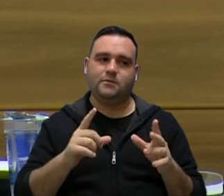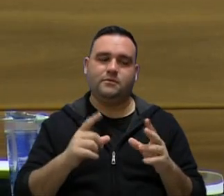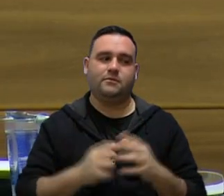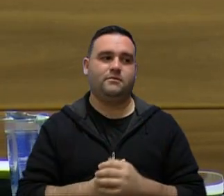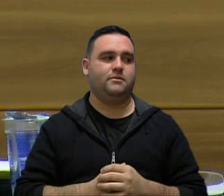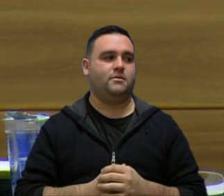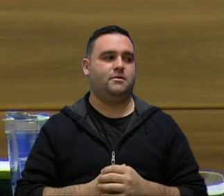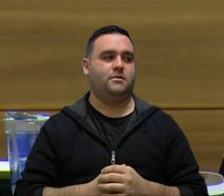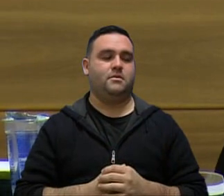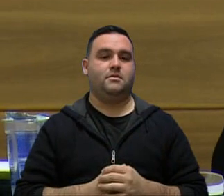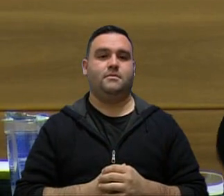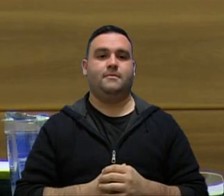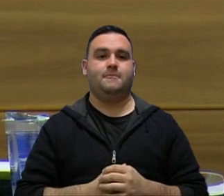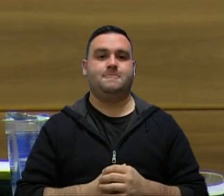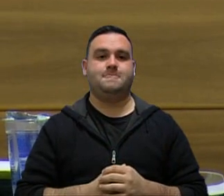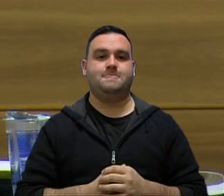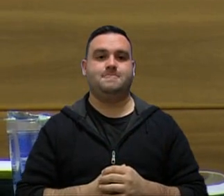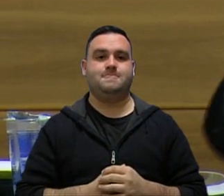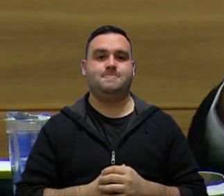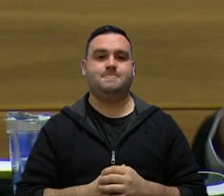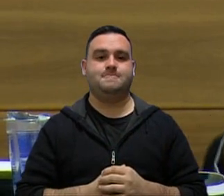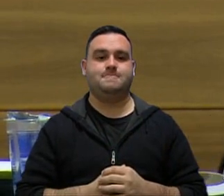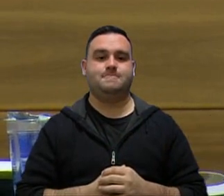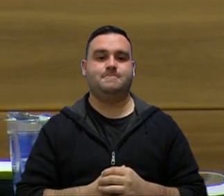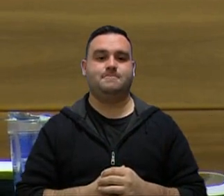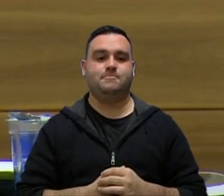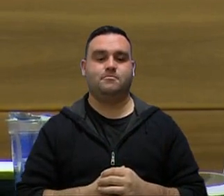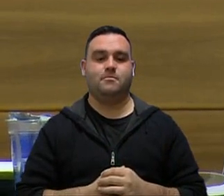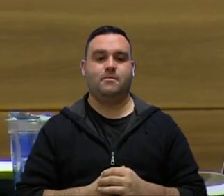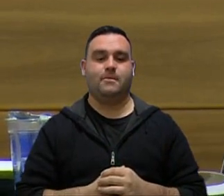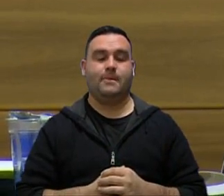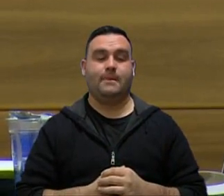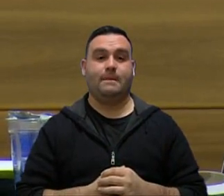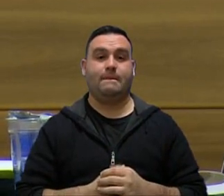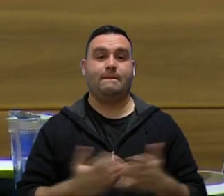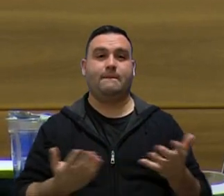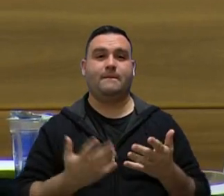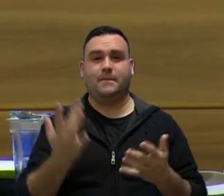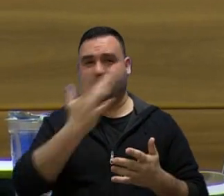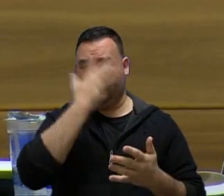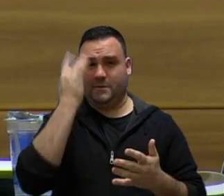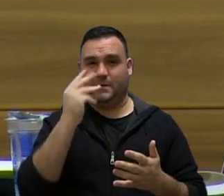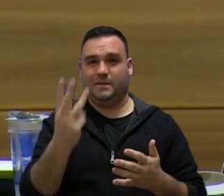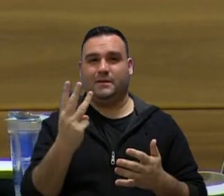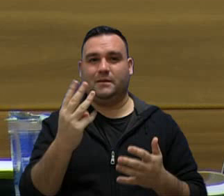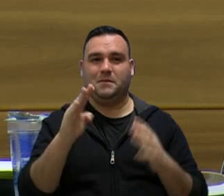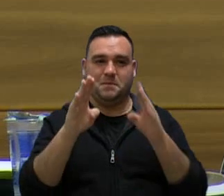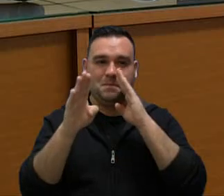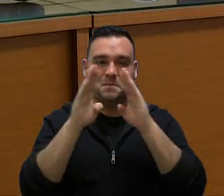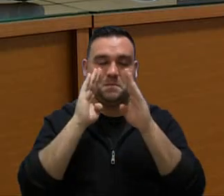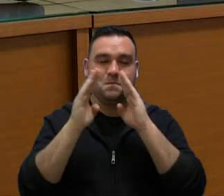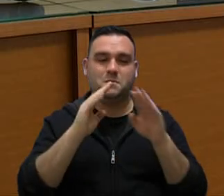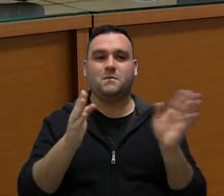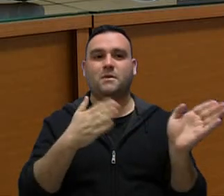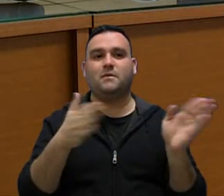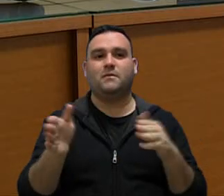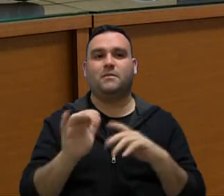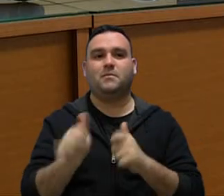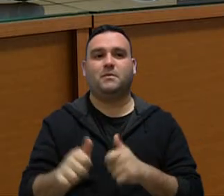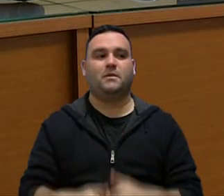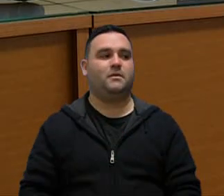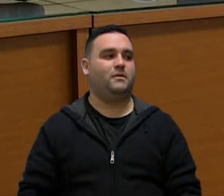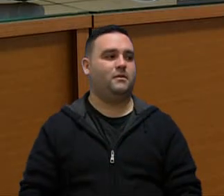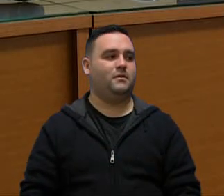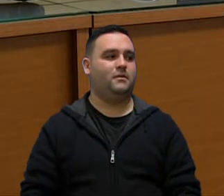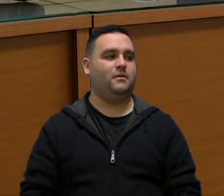e aí e agora caiu para três pessoas no facebook sistema e a